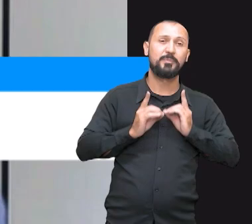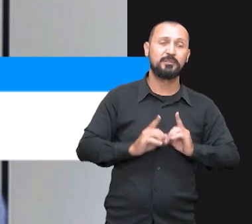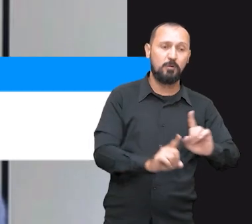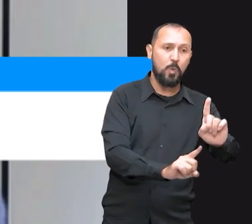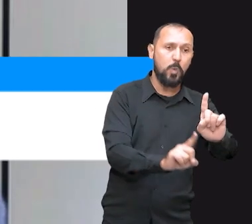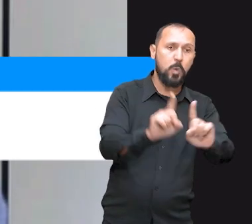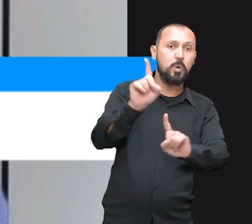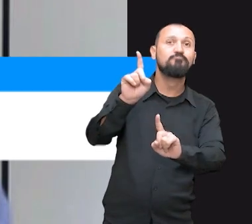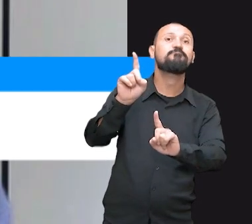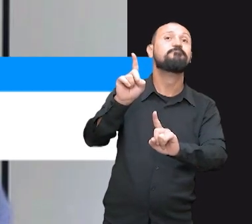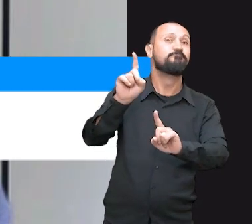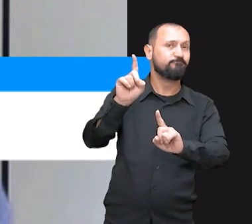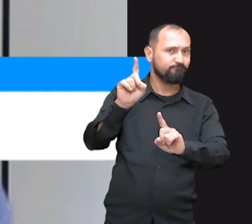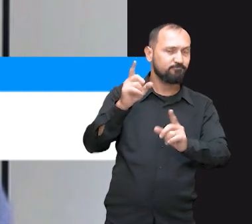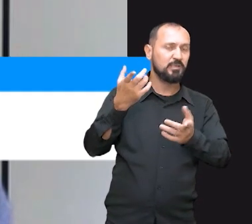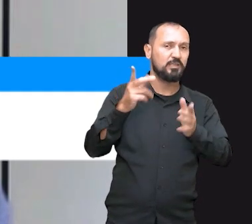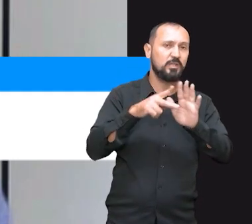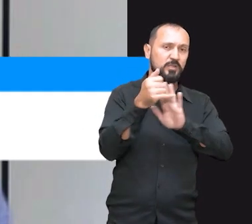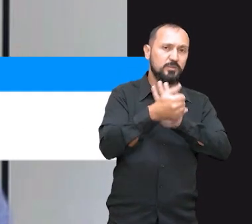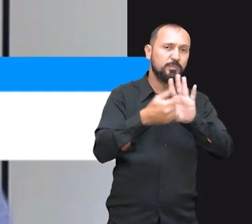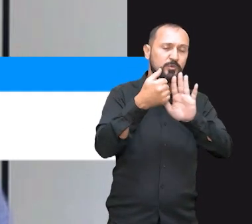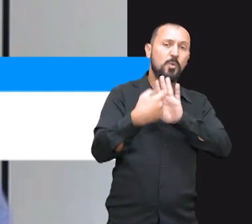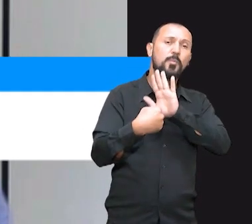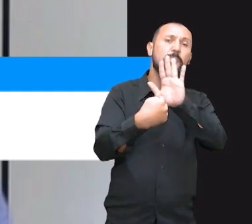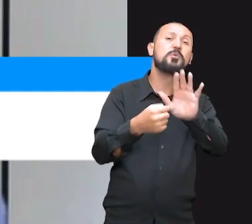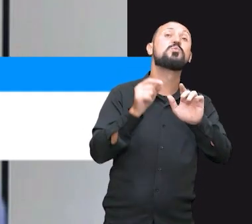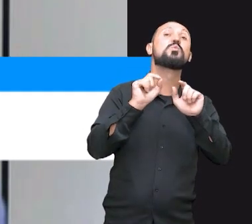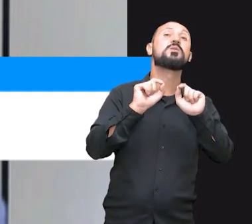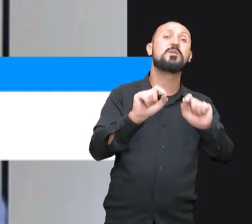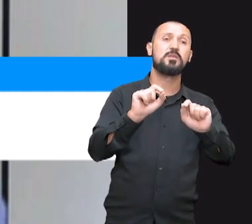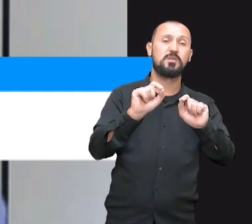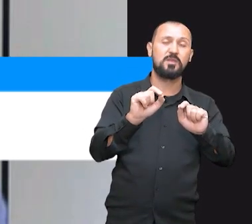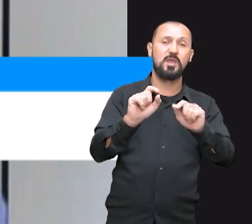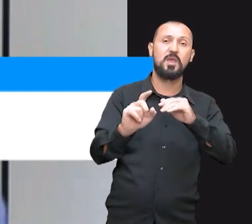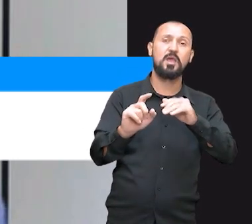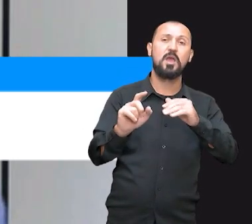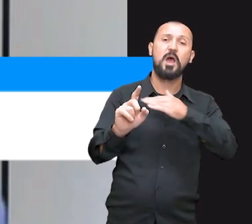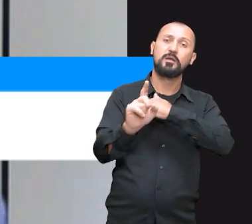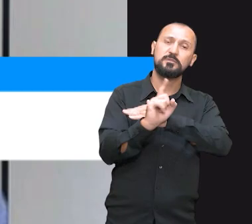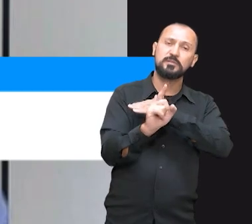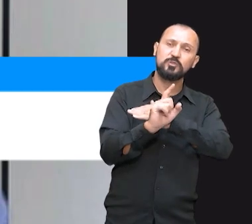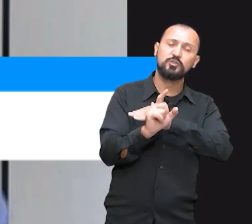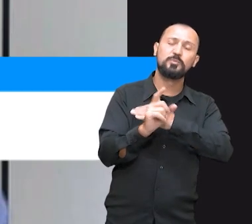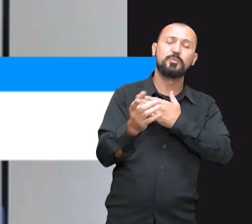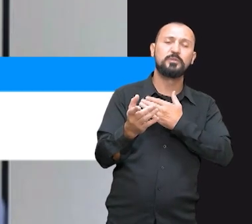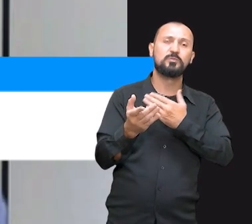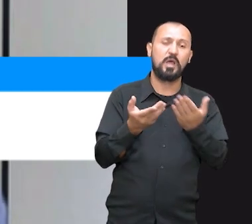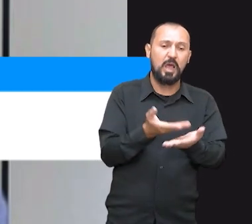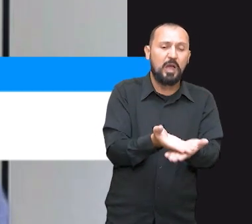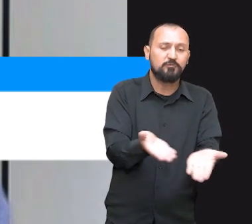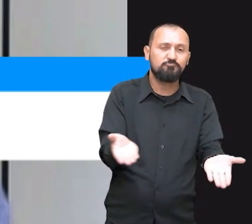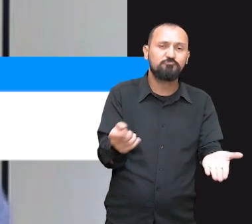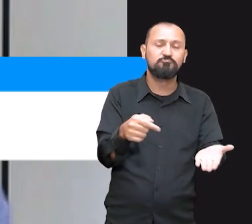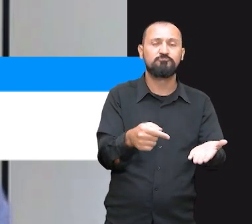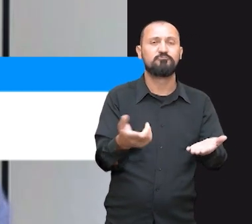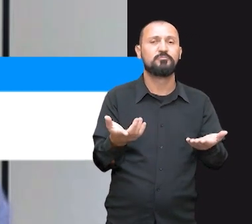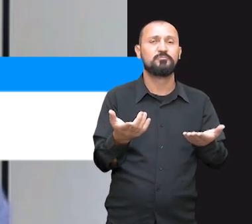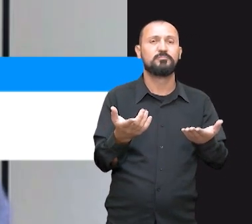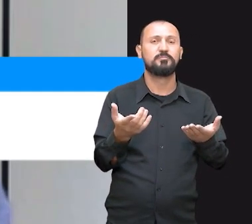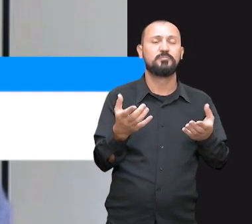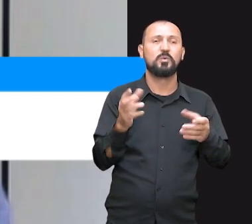ansiedade, com depressão. E esse projeto visa exatamente fazer esse atendimento,